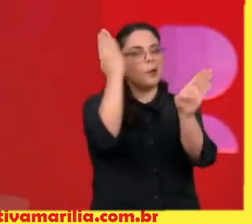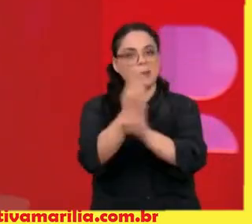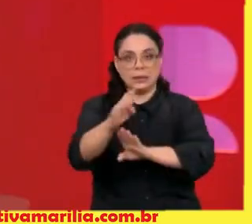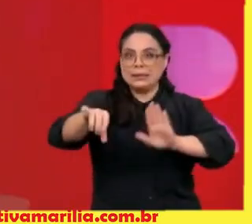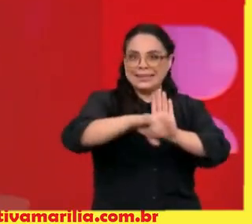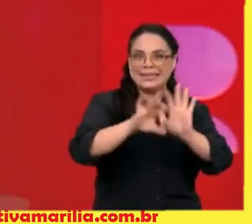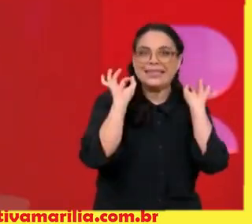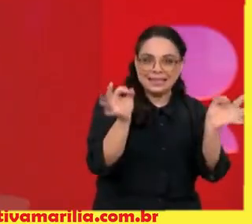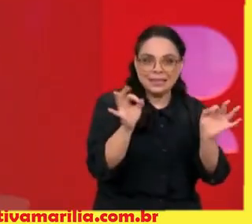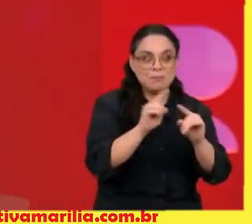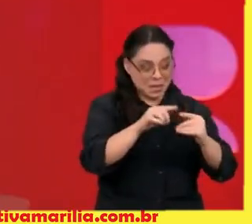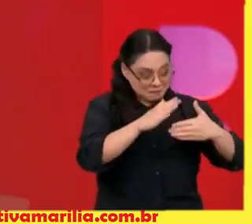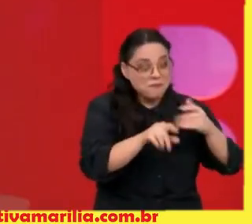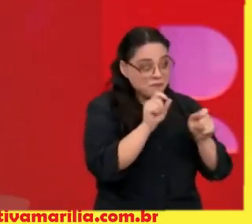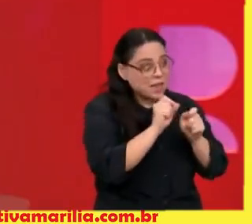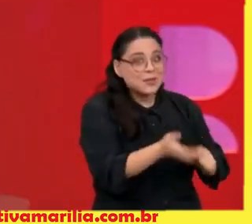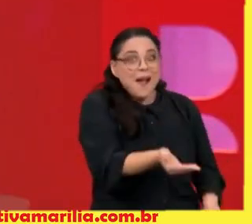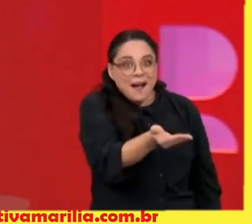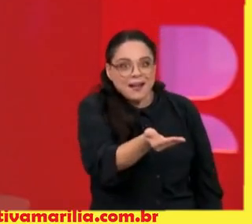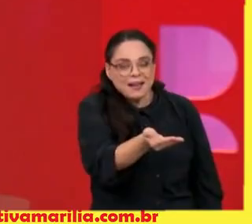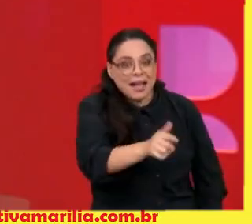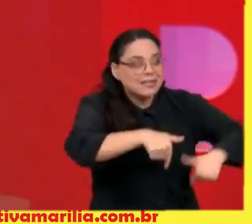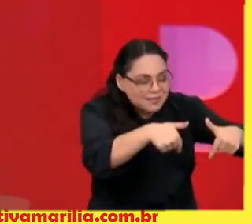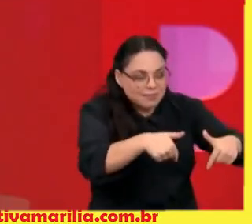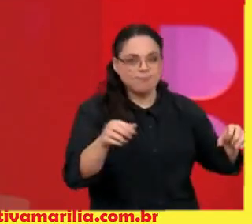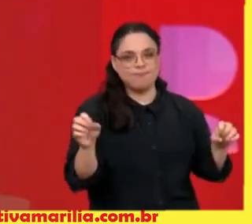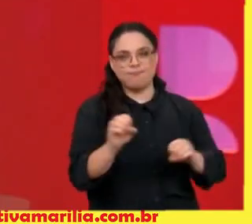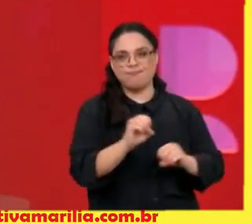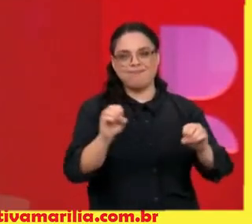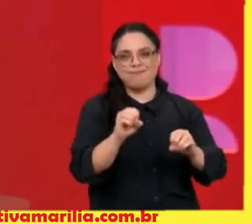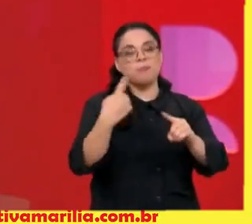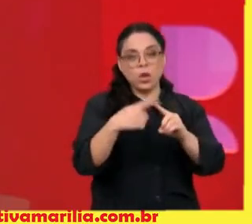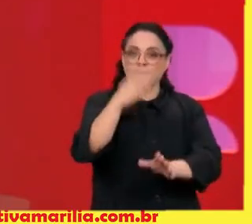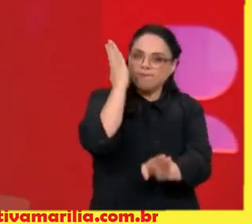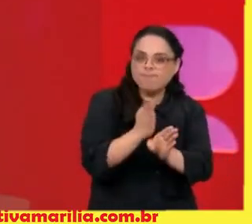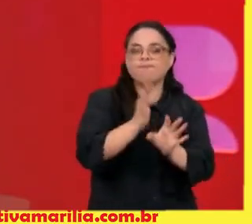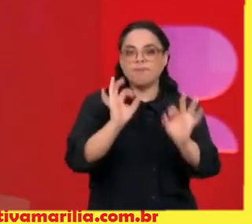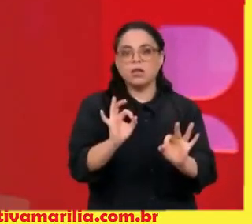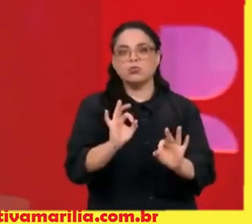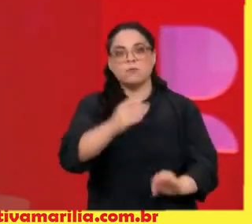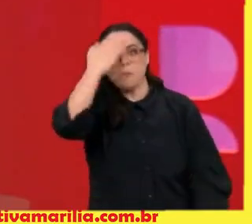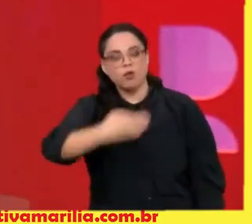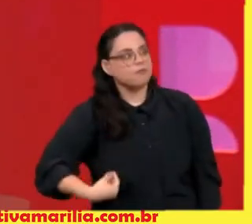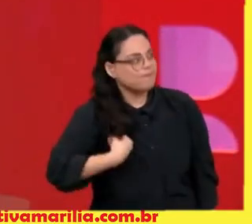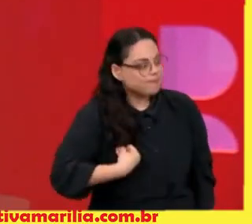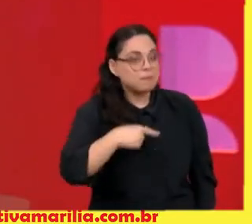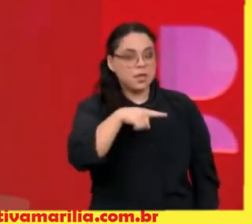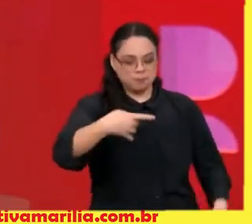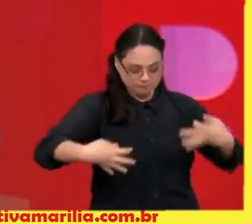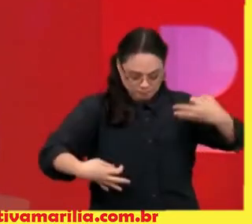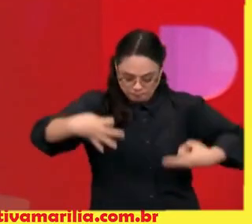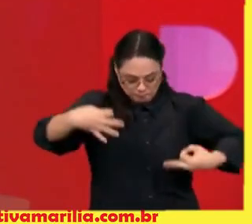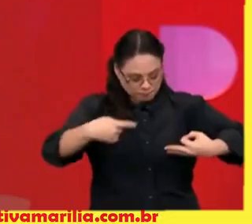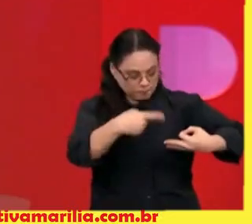época de ter uma certa aceitação de se investigar, mas não ter aceitação nenhuma de fazer justiça?